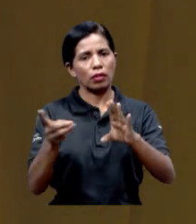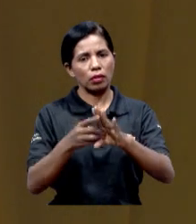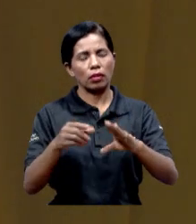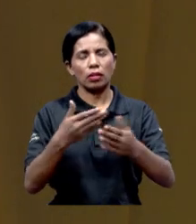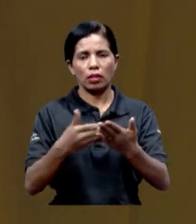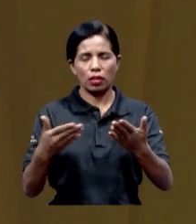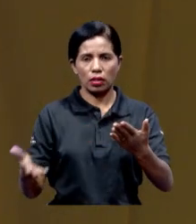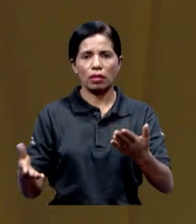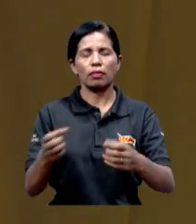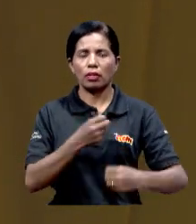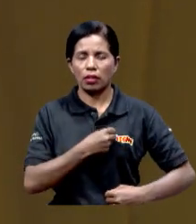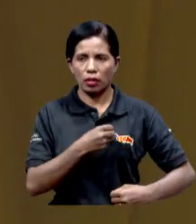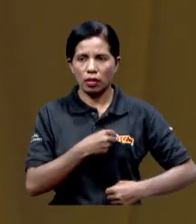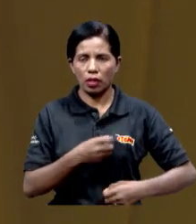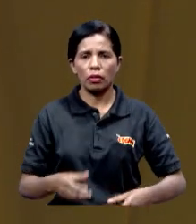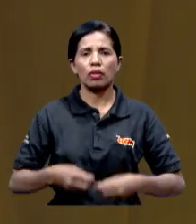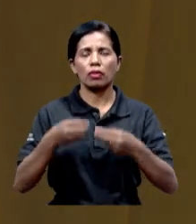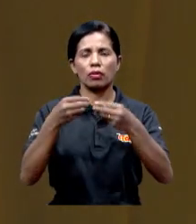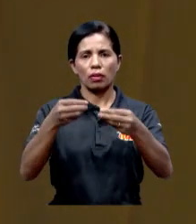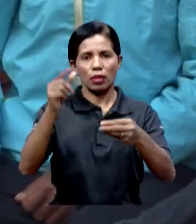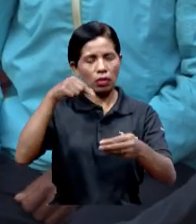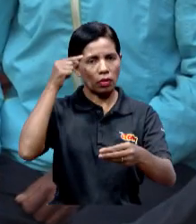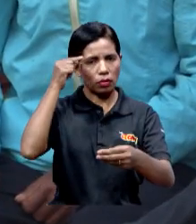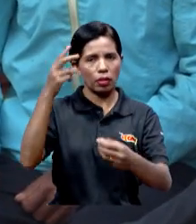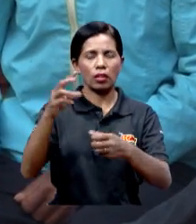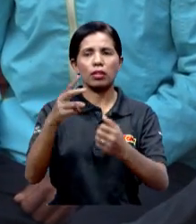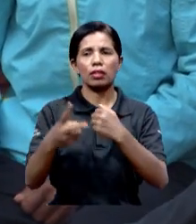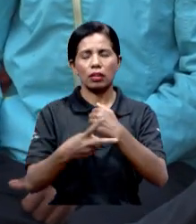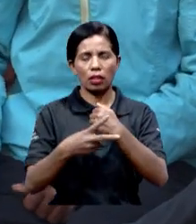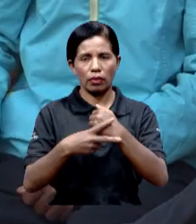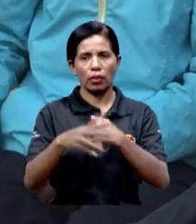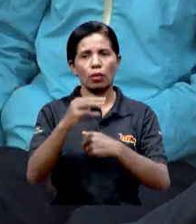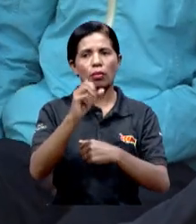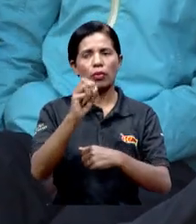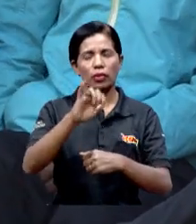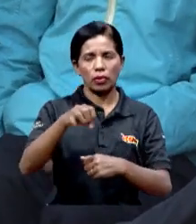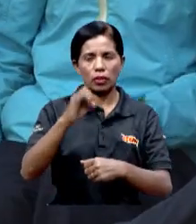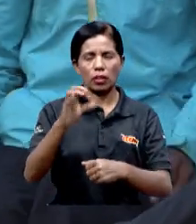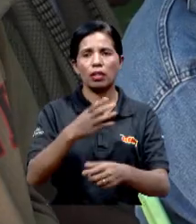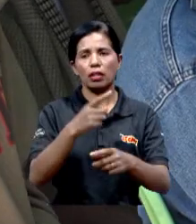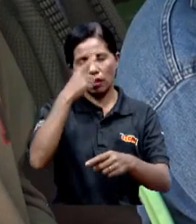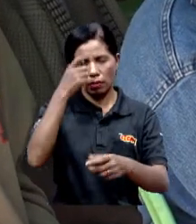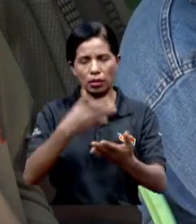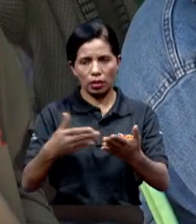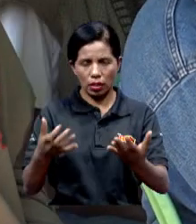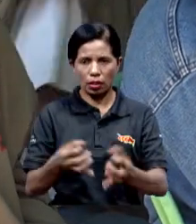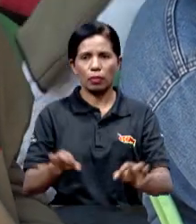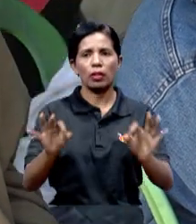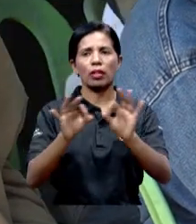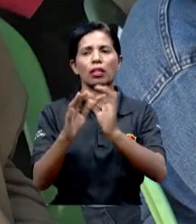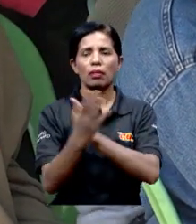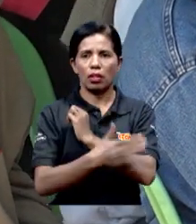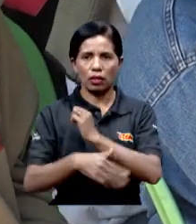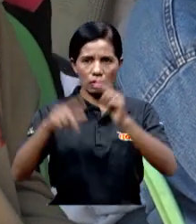equipamento Falentinian ato entrega ba governo horitau e Museu da Resistência tamba sasan hiragne importante ba nação Timor